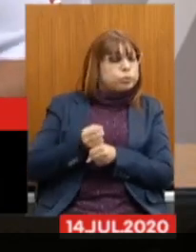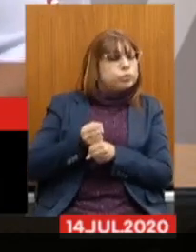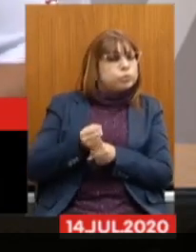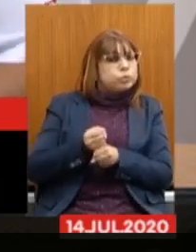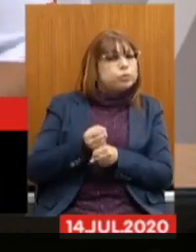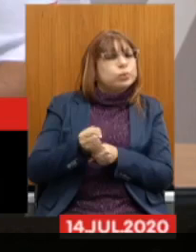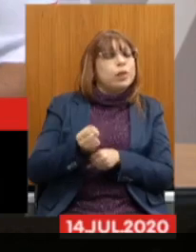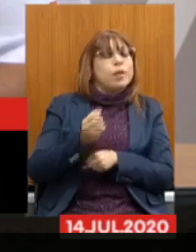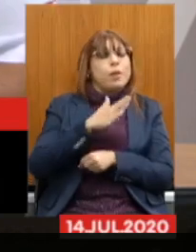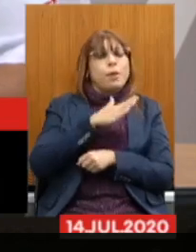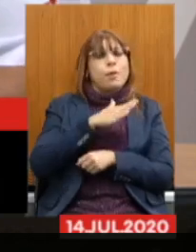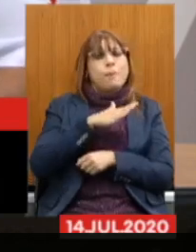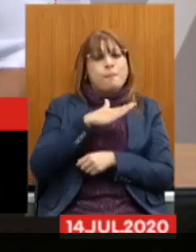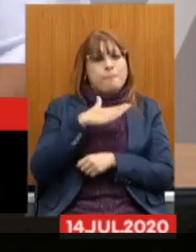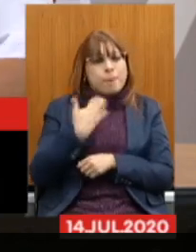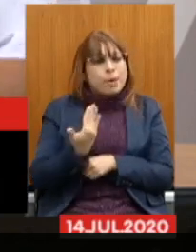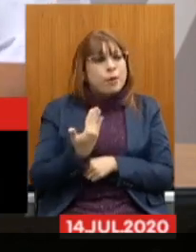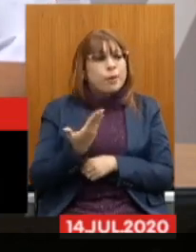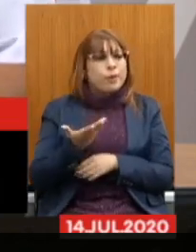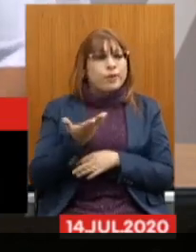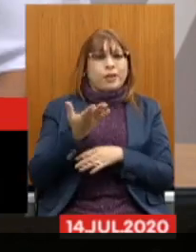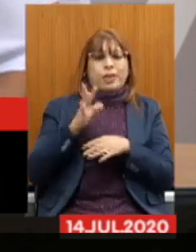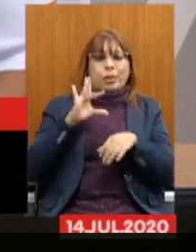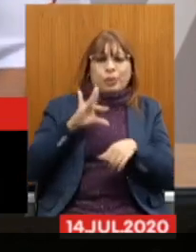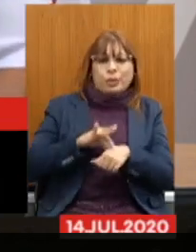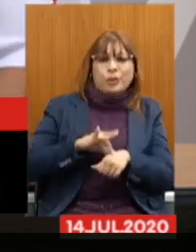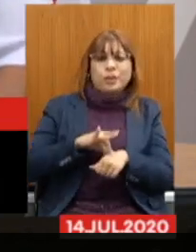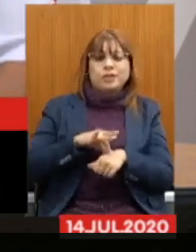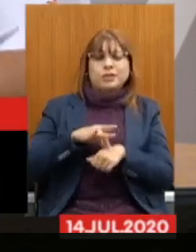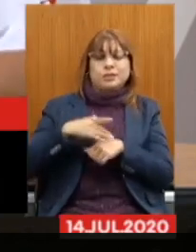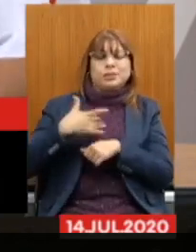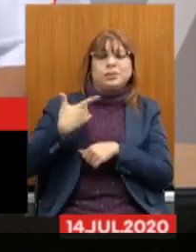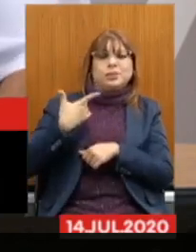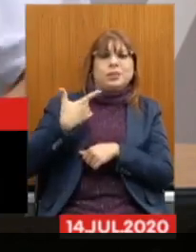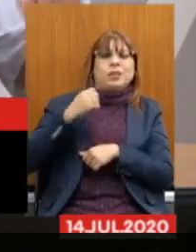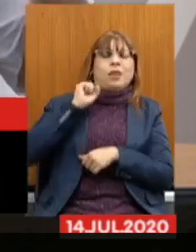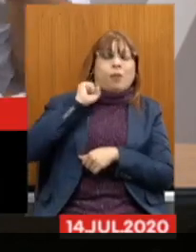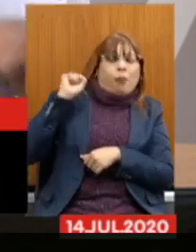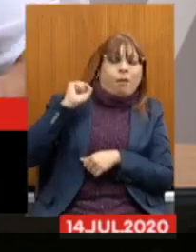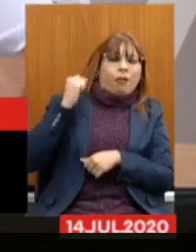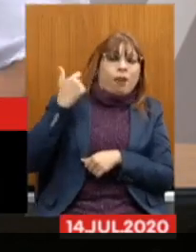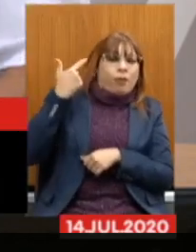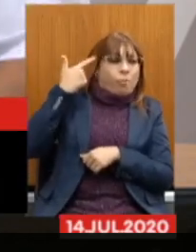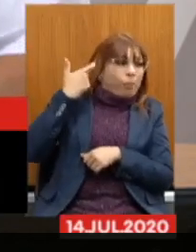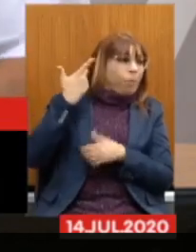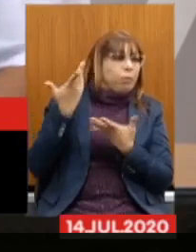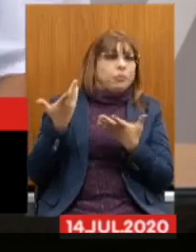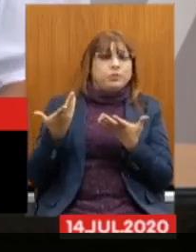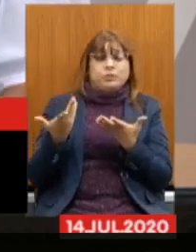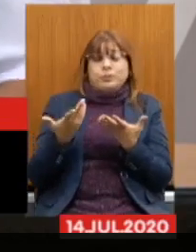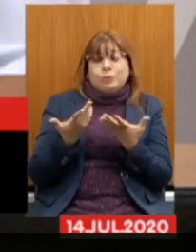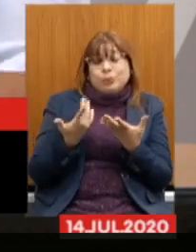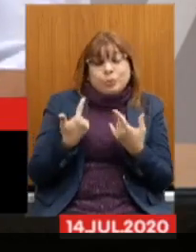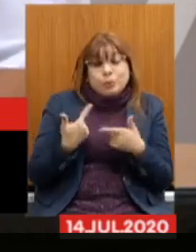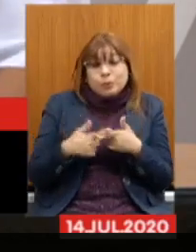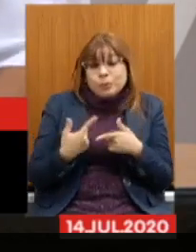cometendo suicídio, autoexterminos, por vários e vários anos, viemos a essa casa pedir o